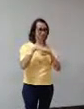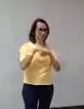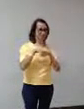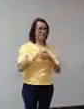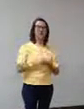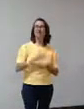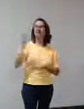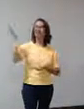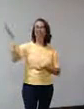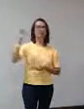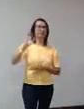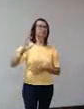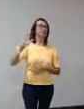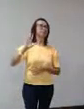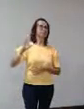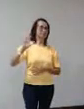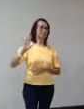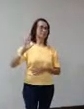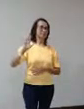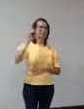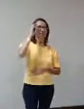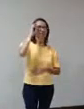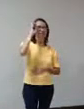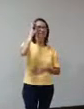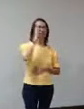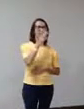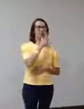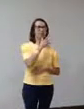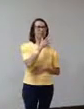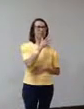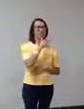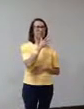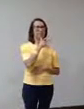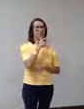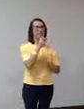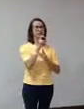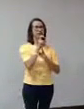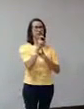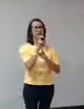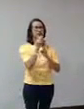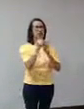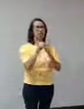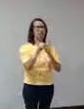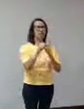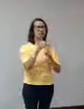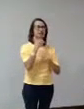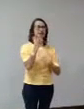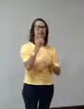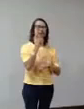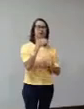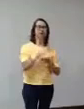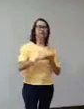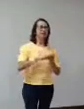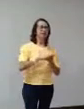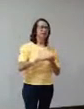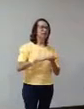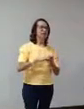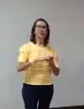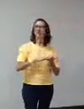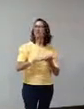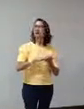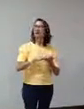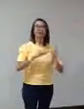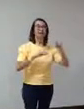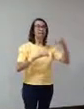era essa. E aí, demorou, acho que cinco meses e nada. tá, não vai dar em nada. Aí veio a